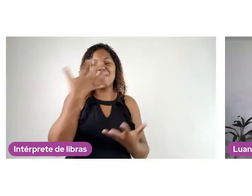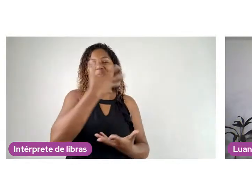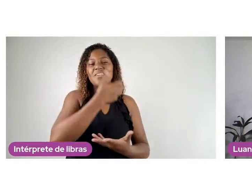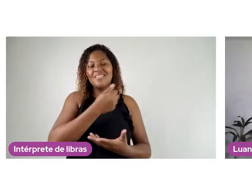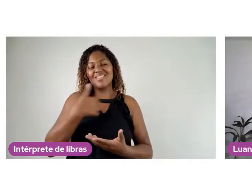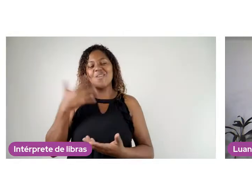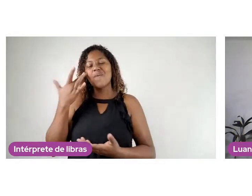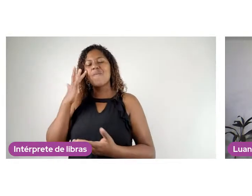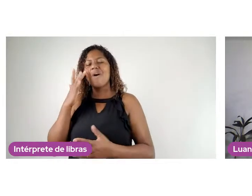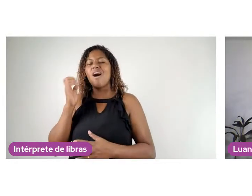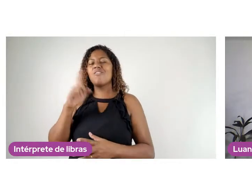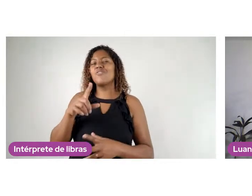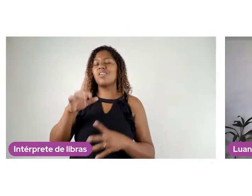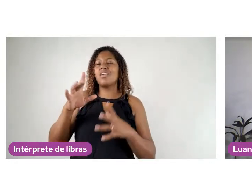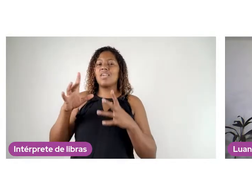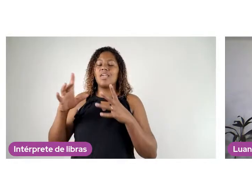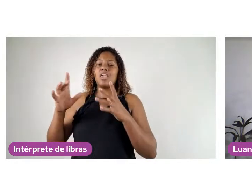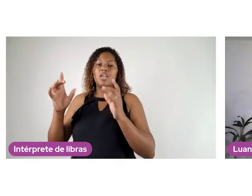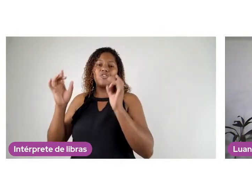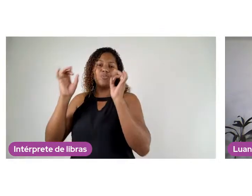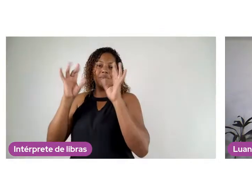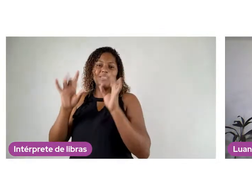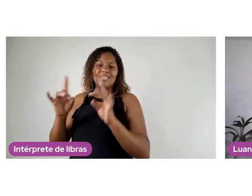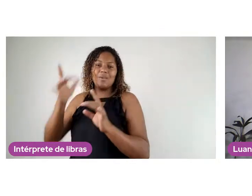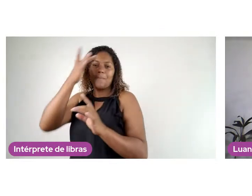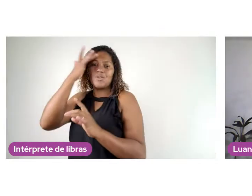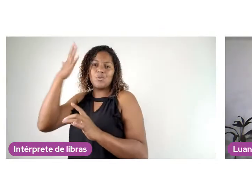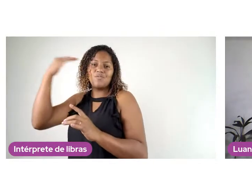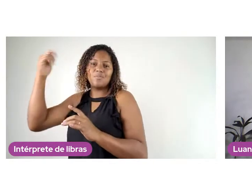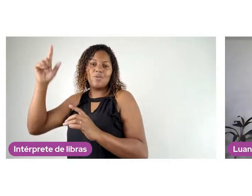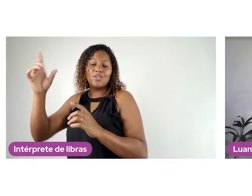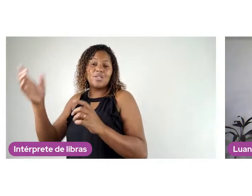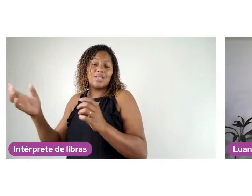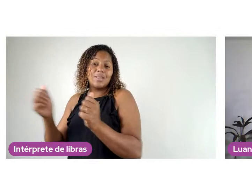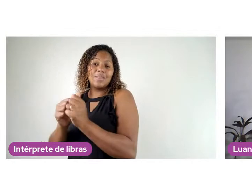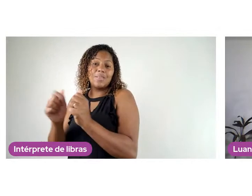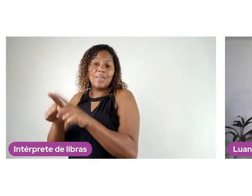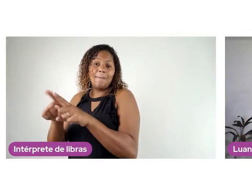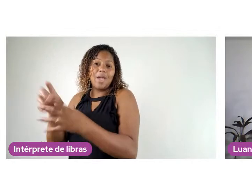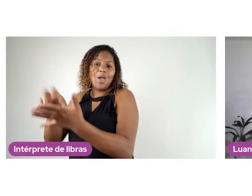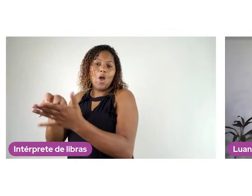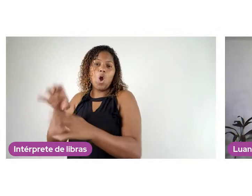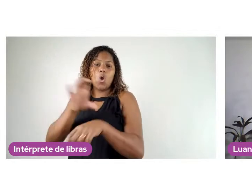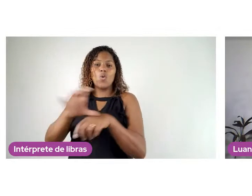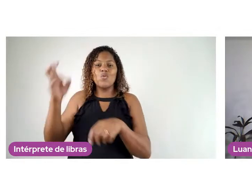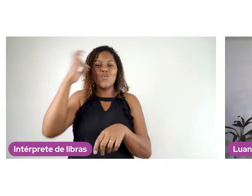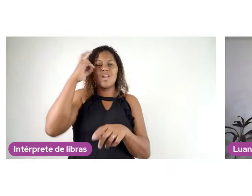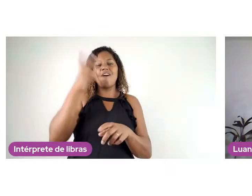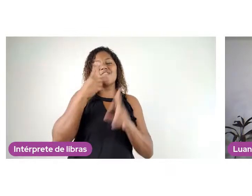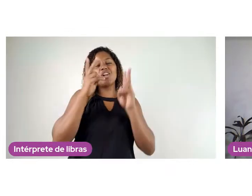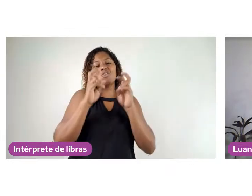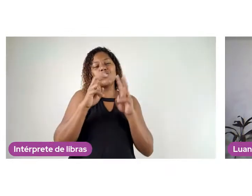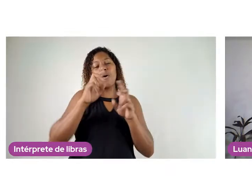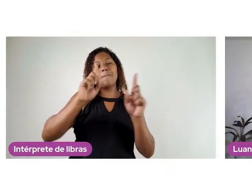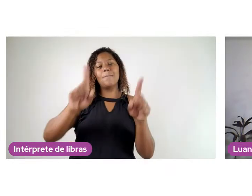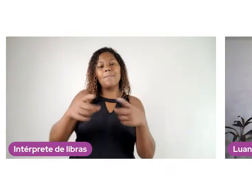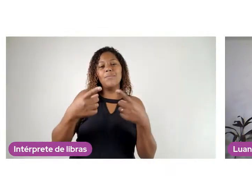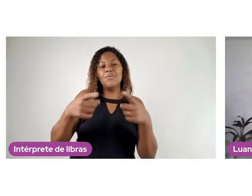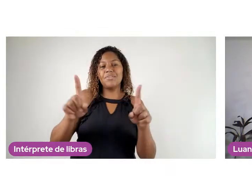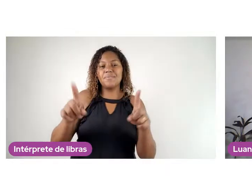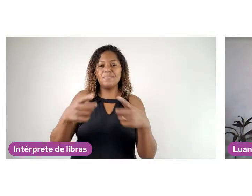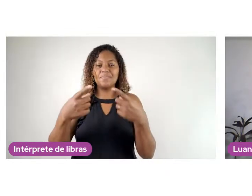uma participação especial da parte cultural no nosso evento, falando um pouco, né, dessas músicas que trazem